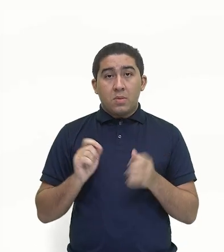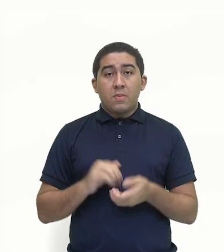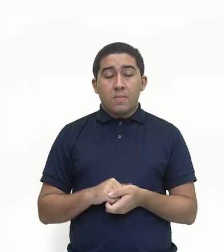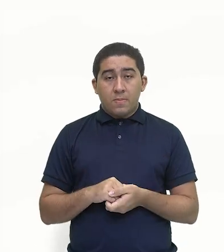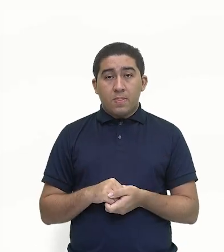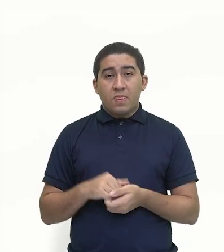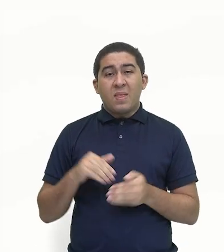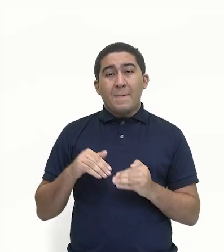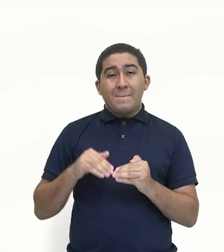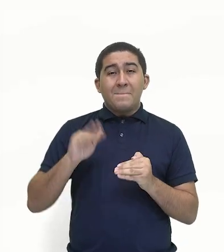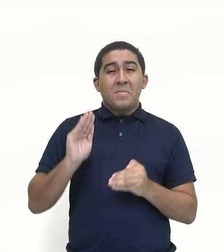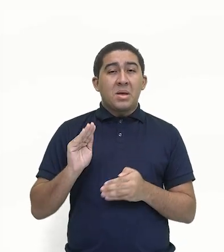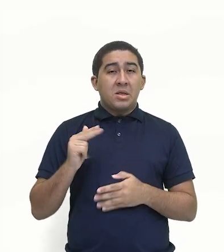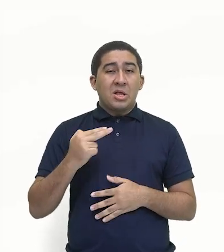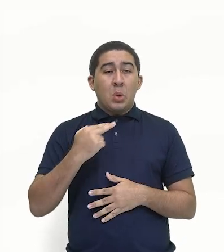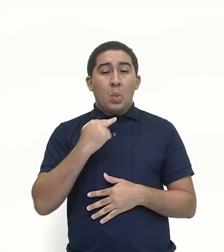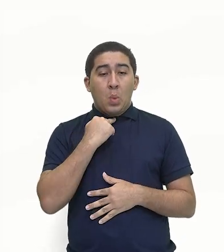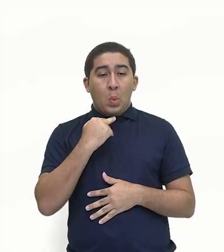mais ocupado.